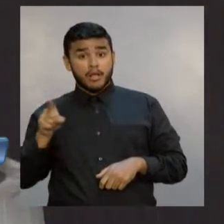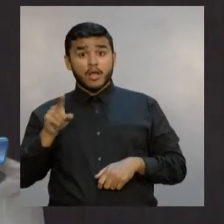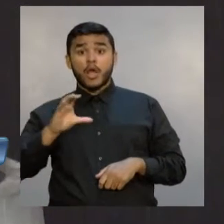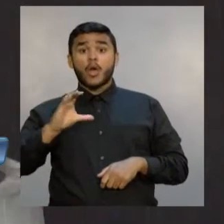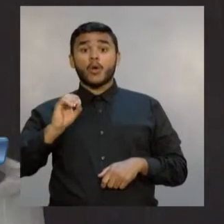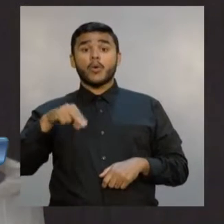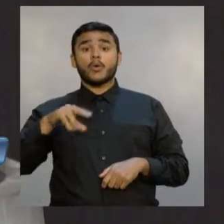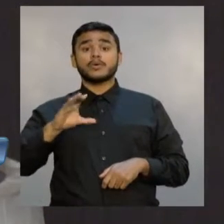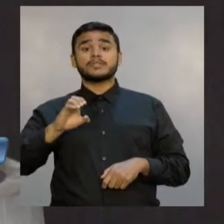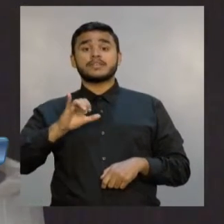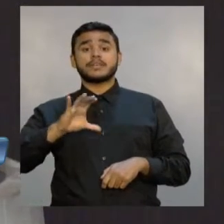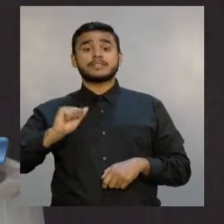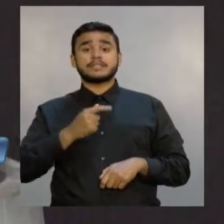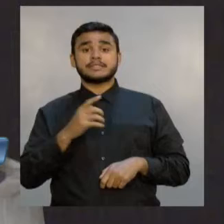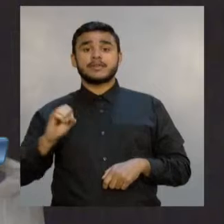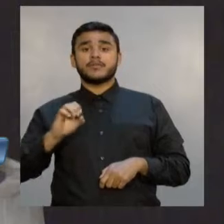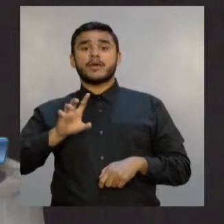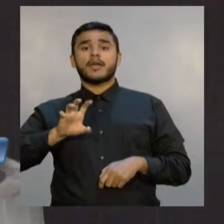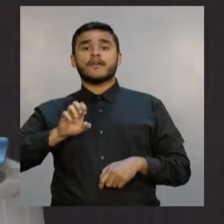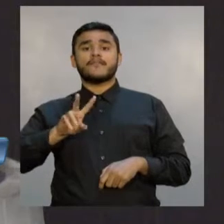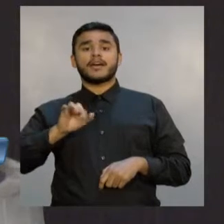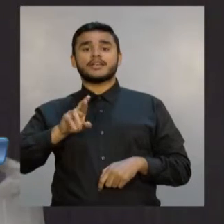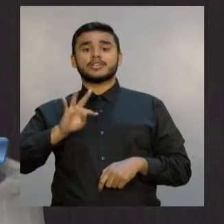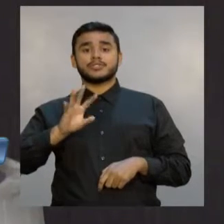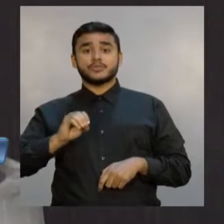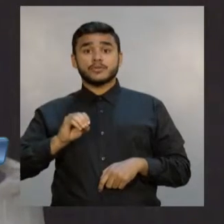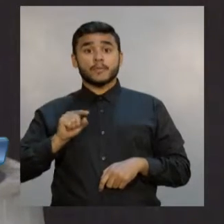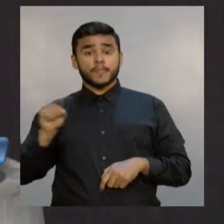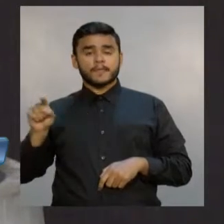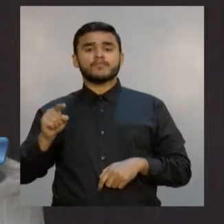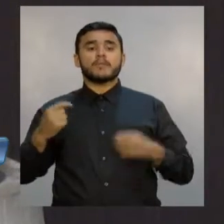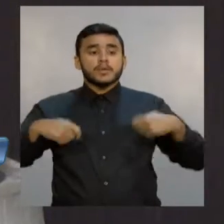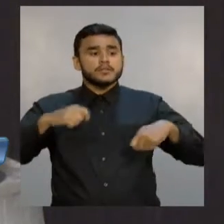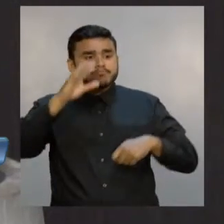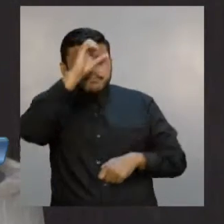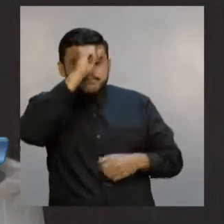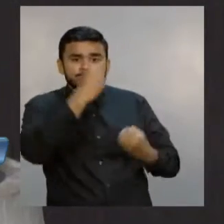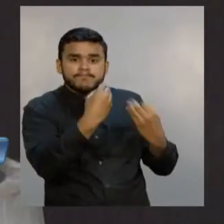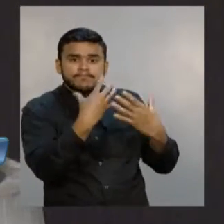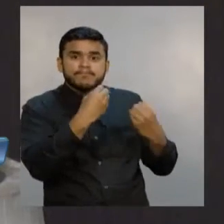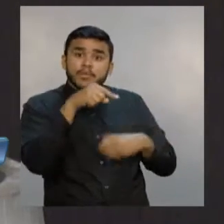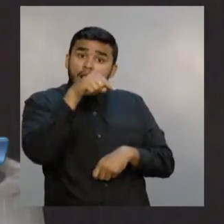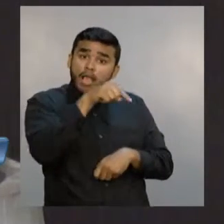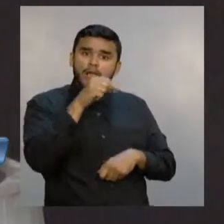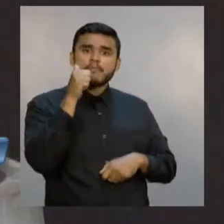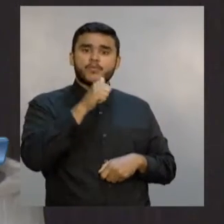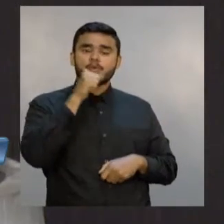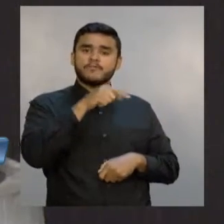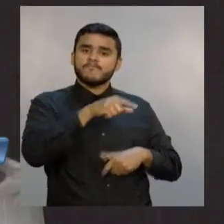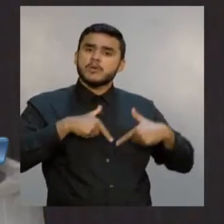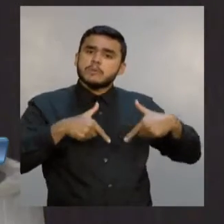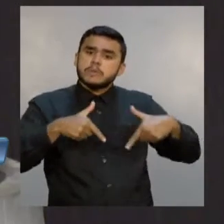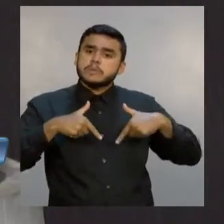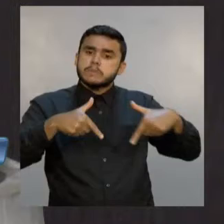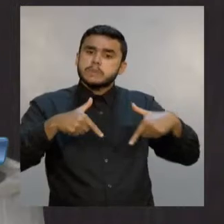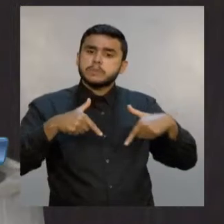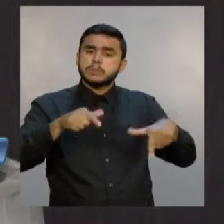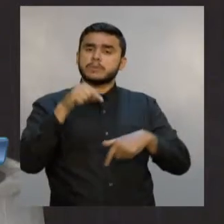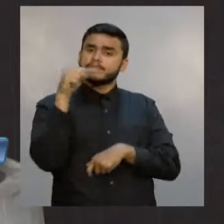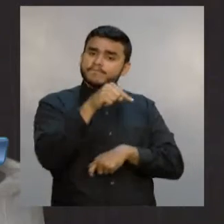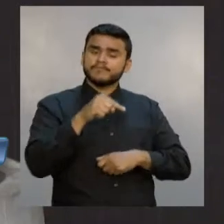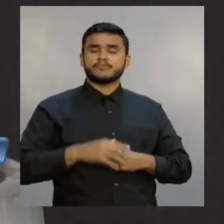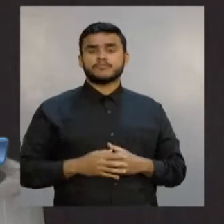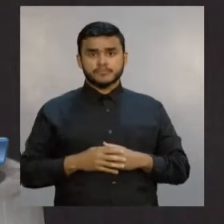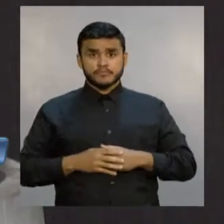com as mulheres, sobretudo com as mulheres que secularmente têm resistido no Brasil. É